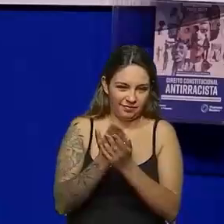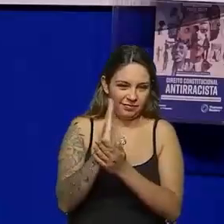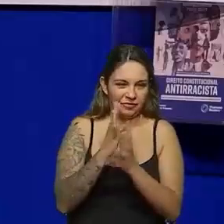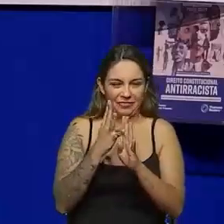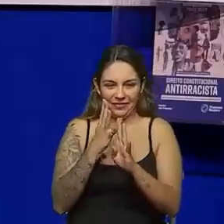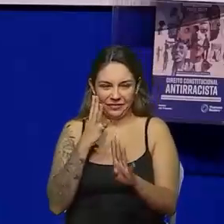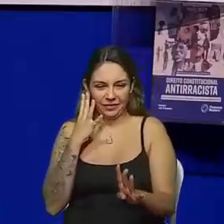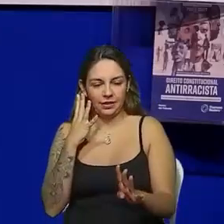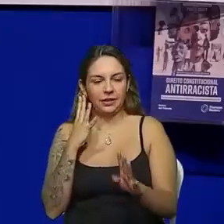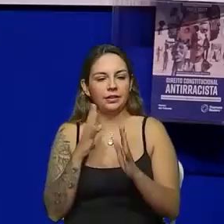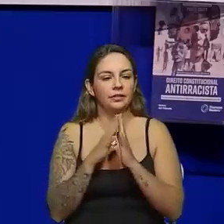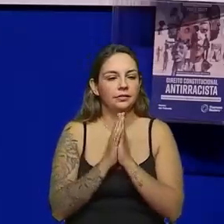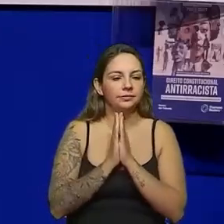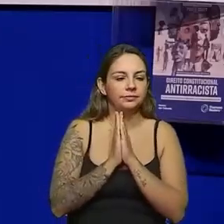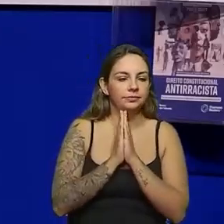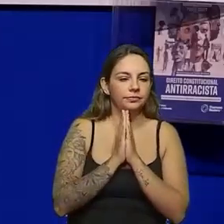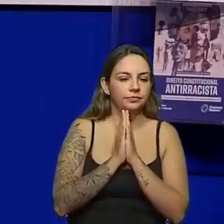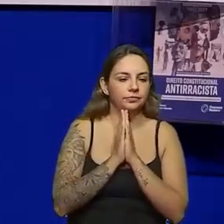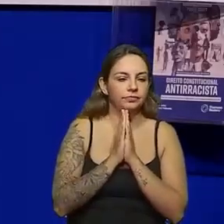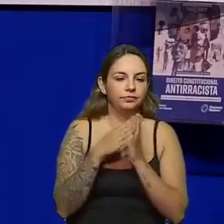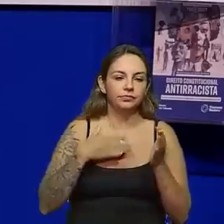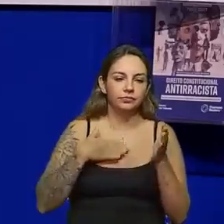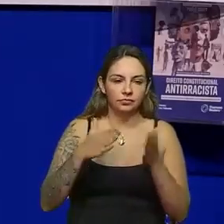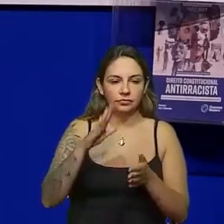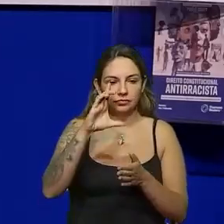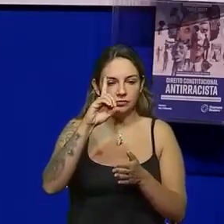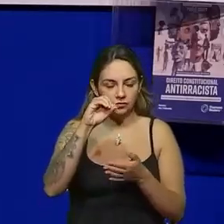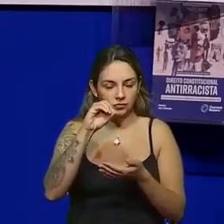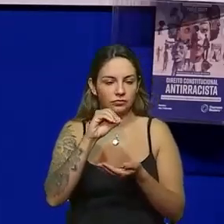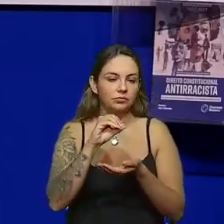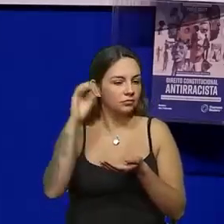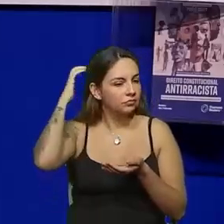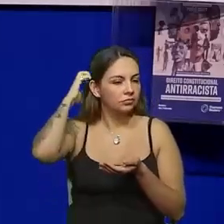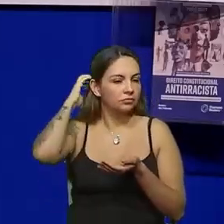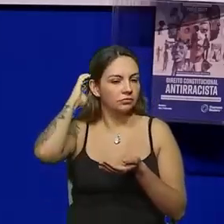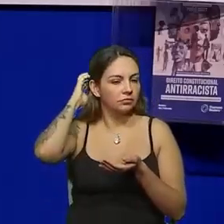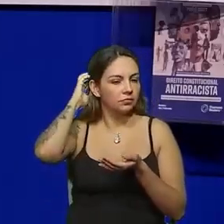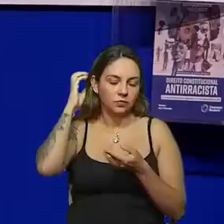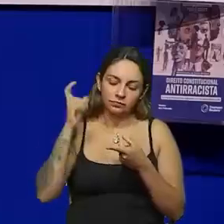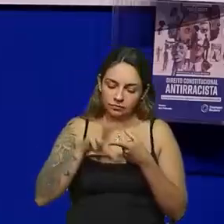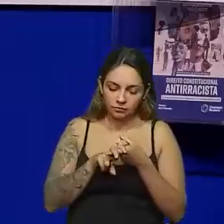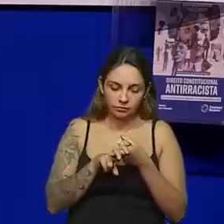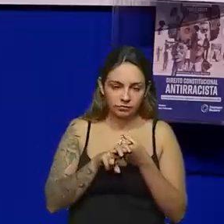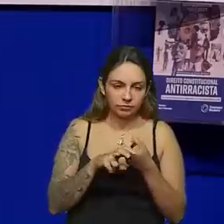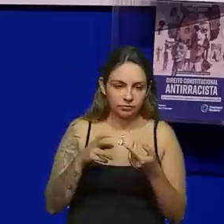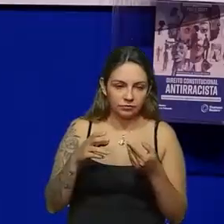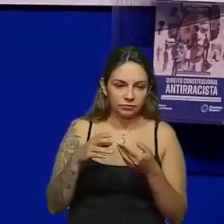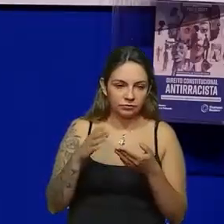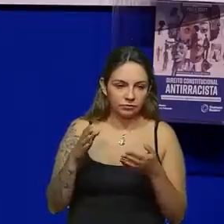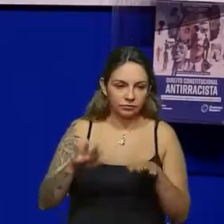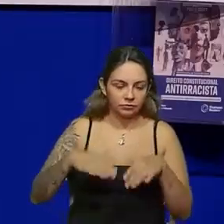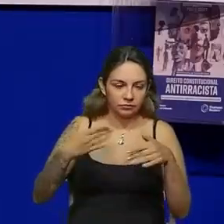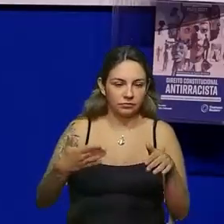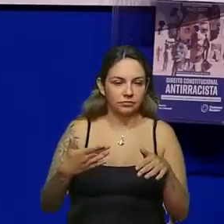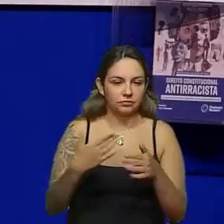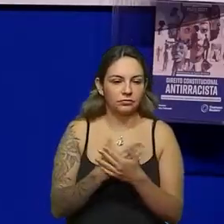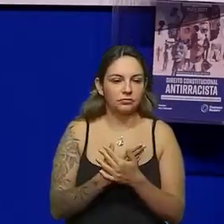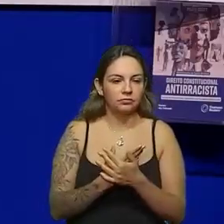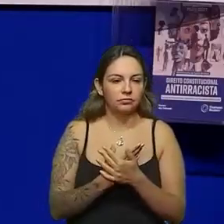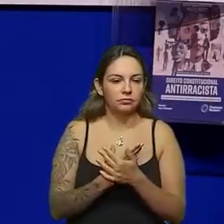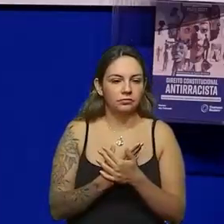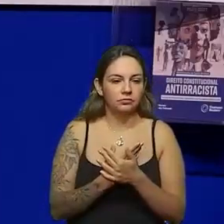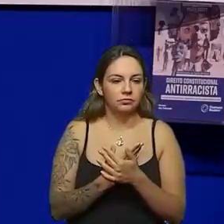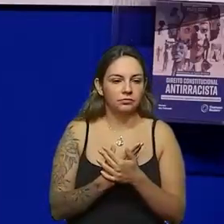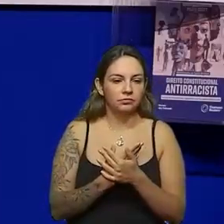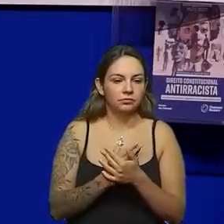e filas e não sei o quê. Eu cheguei cedo, me sentei, abri o meu laptop e